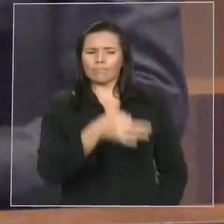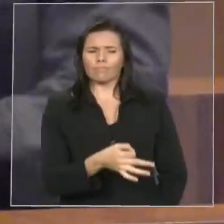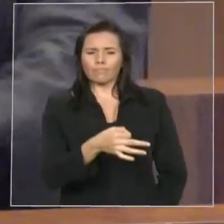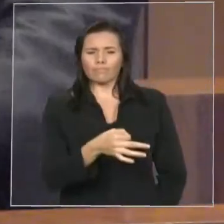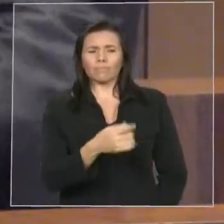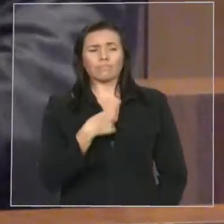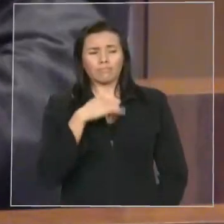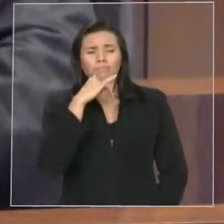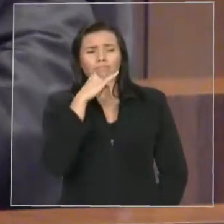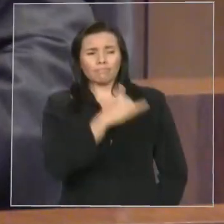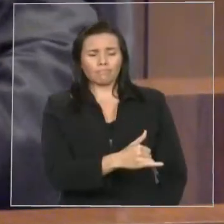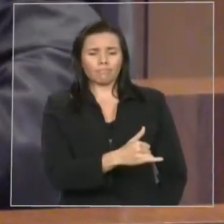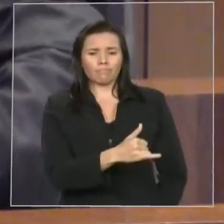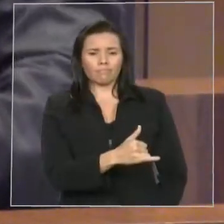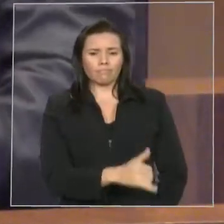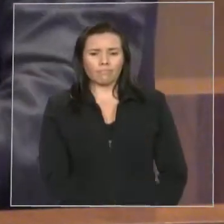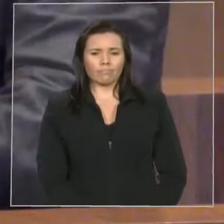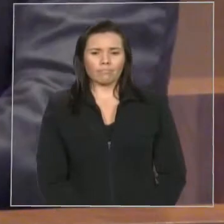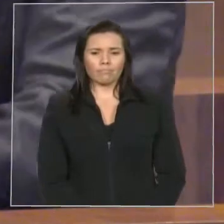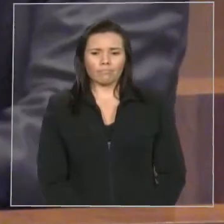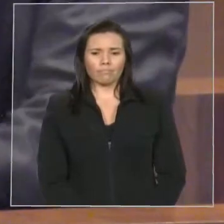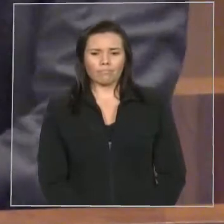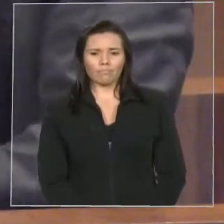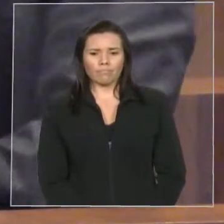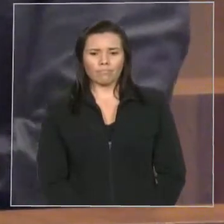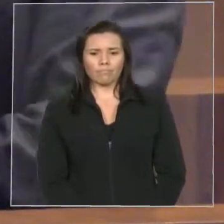foi a direção